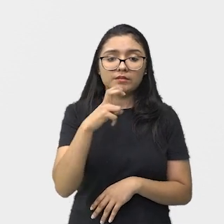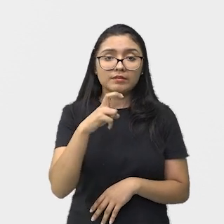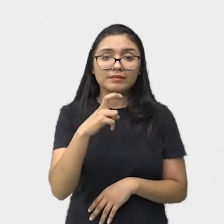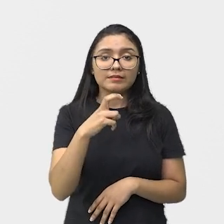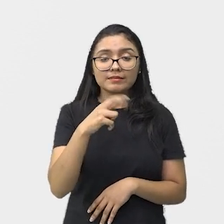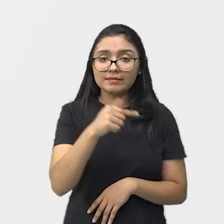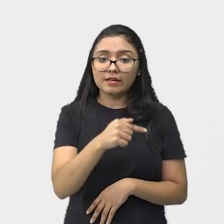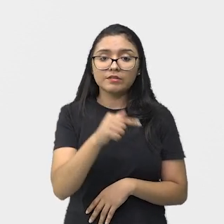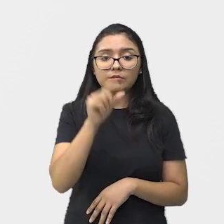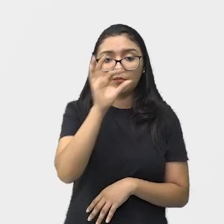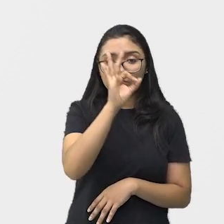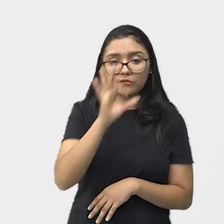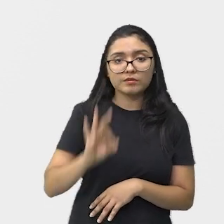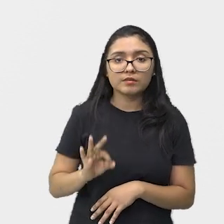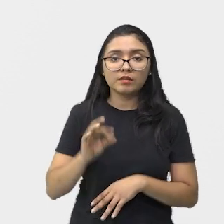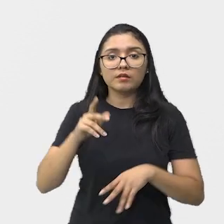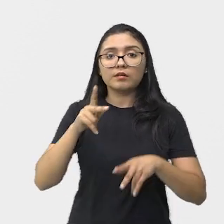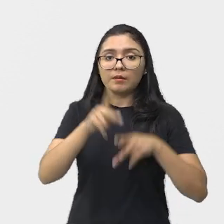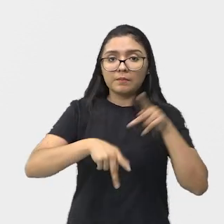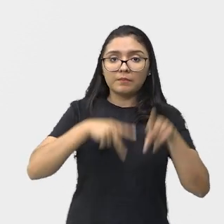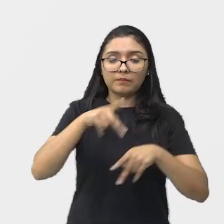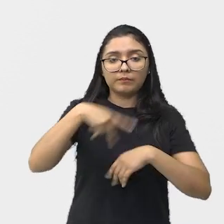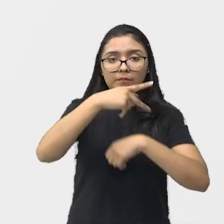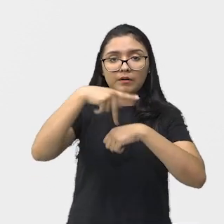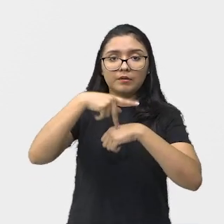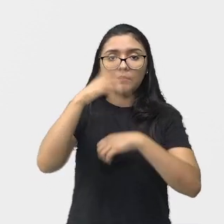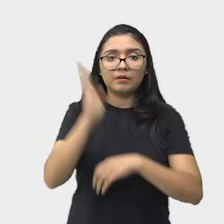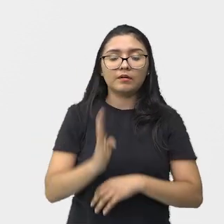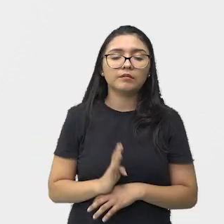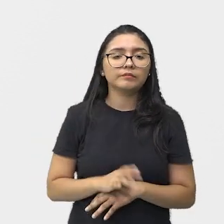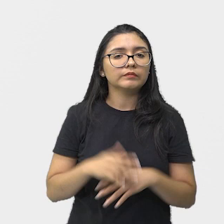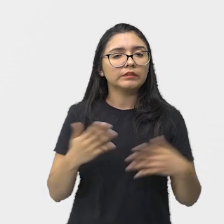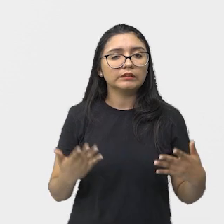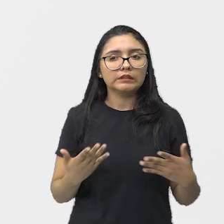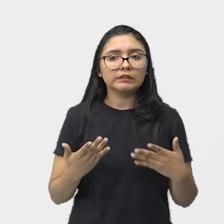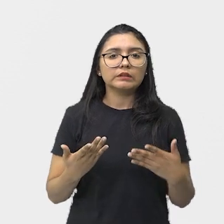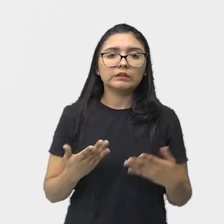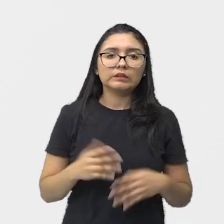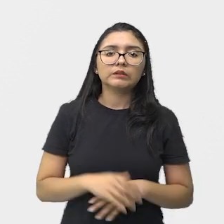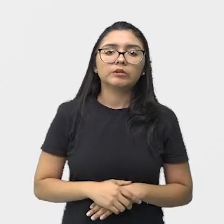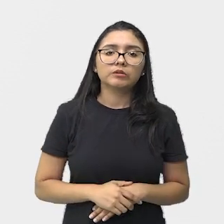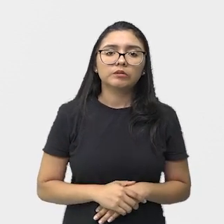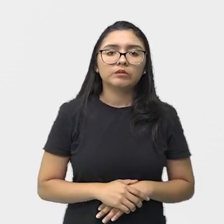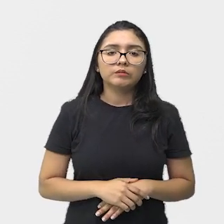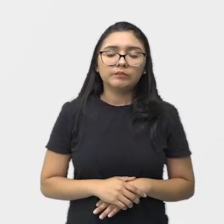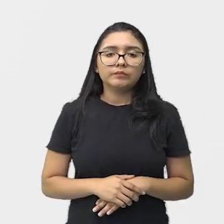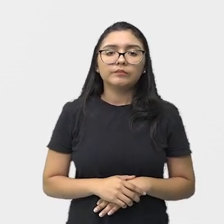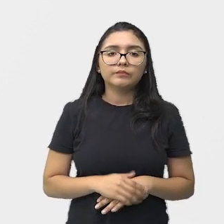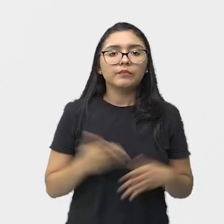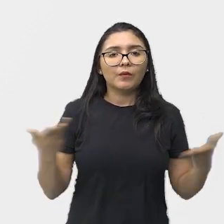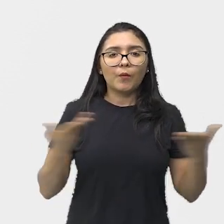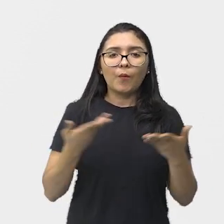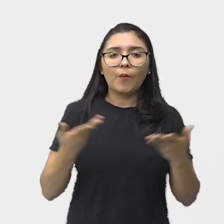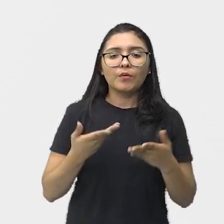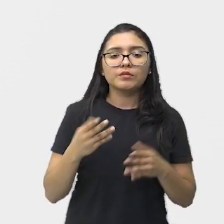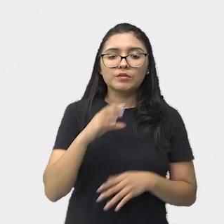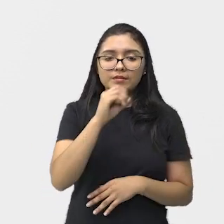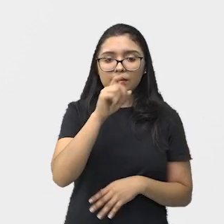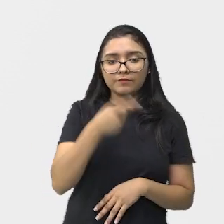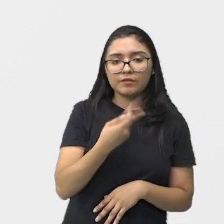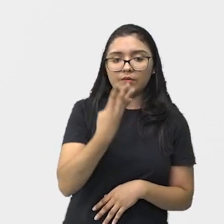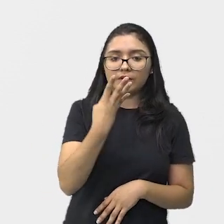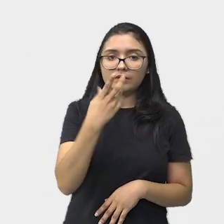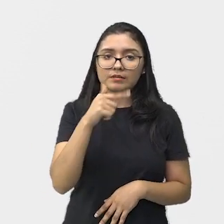0,47% da população total do país. Nossa, para quem era o detentor do país, hoje só tem